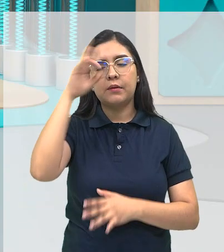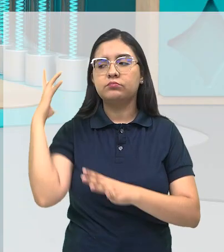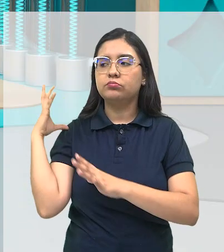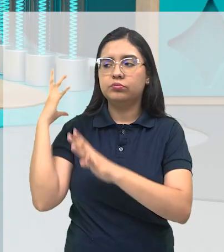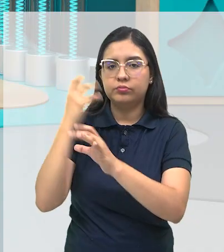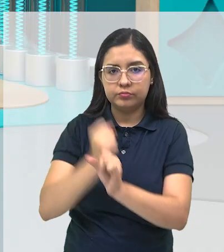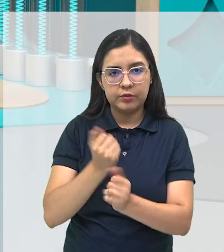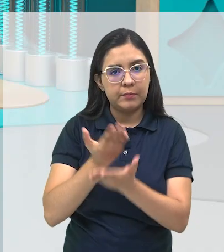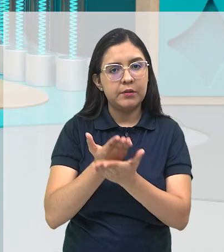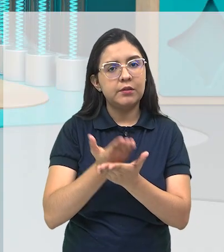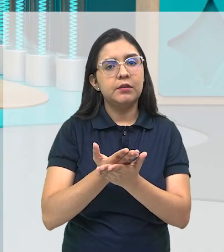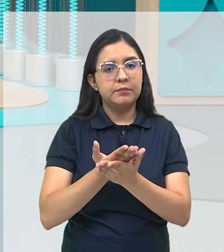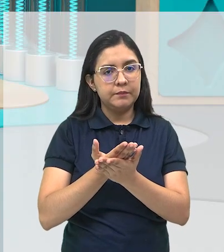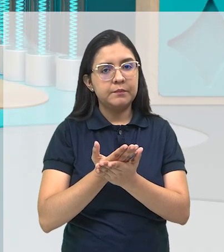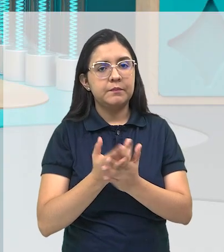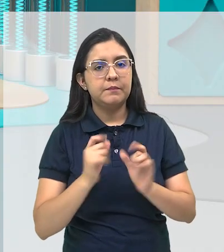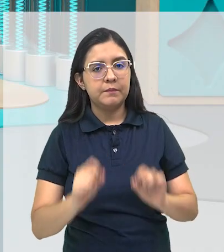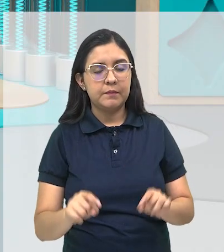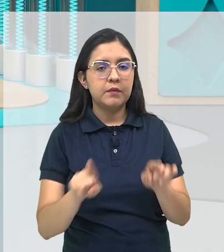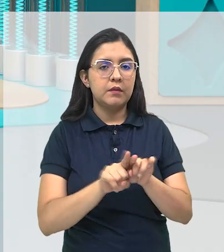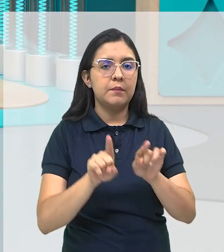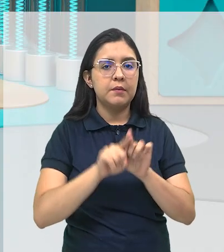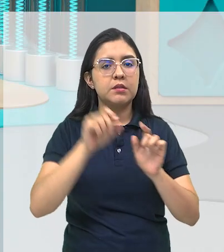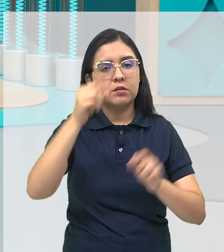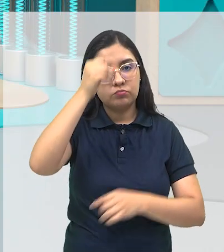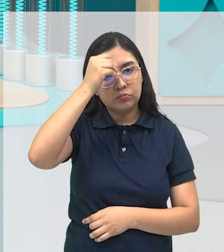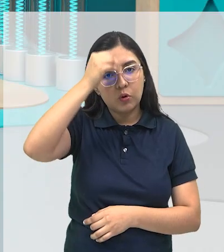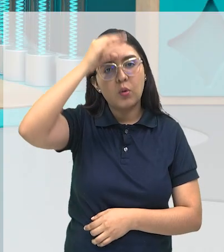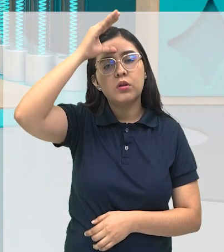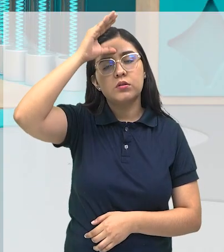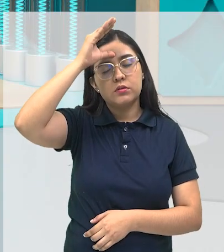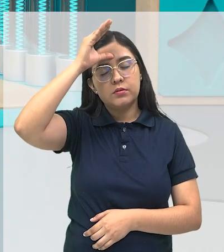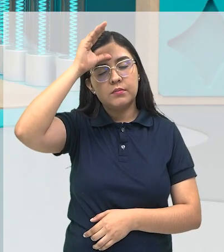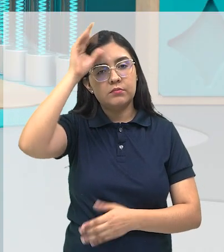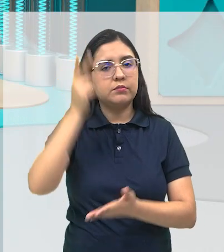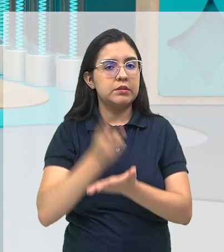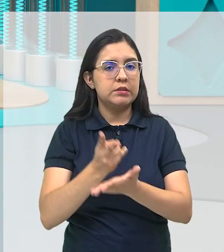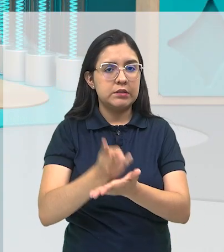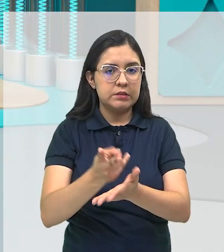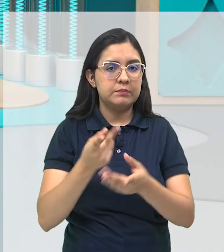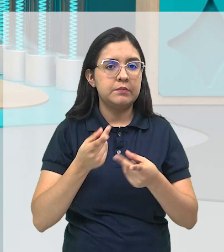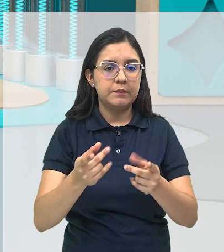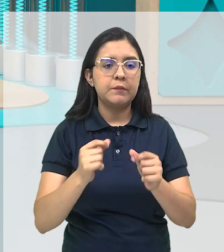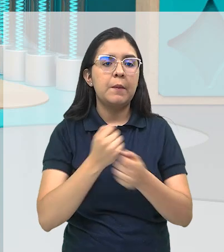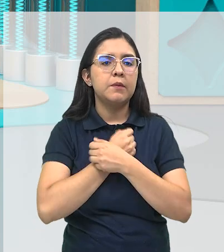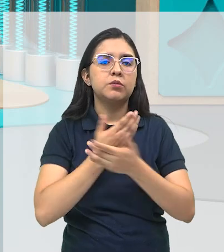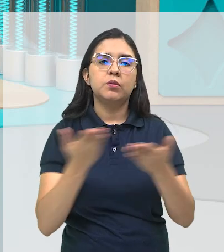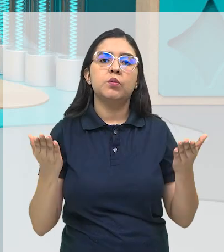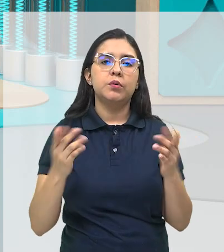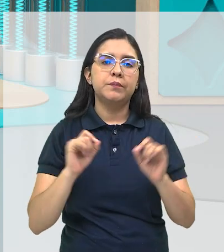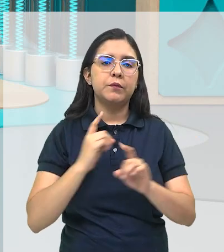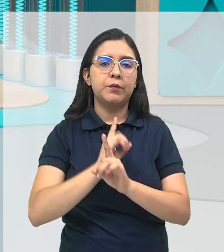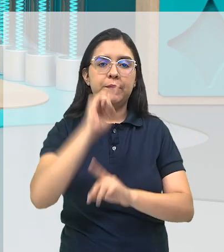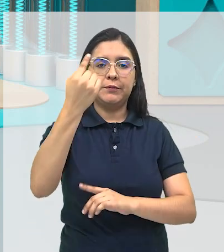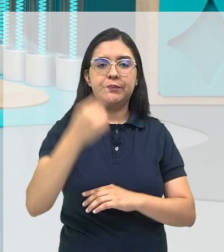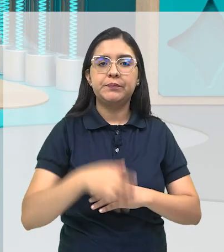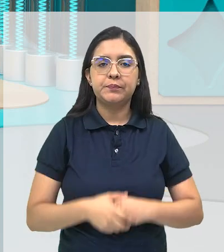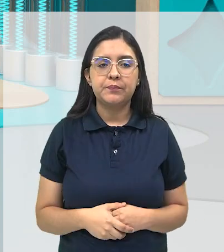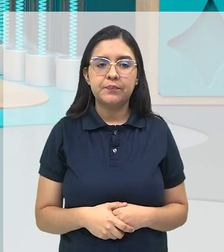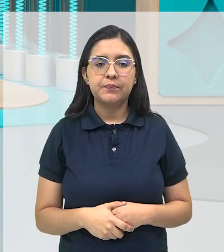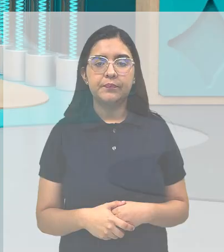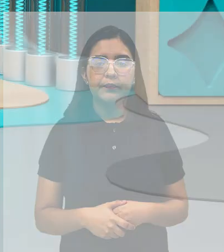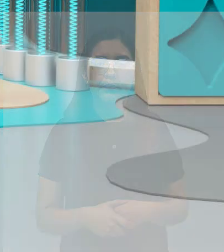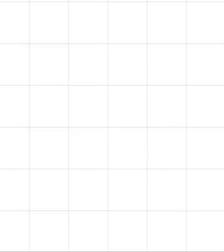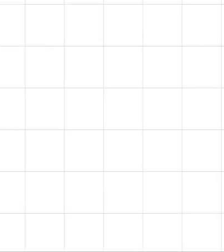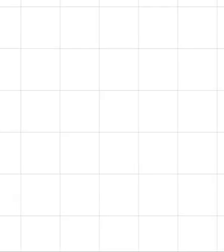que aprendemos ao longo dessa unidade, levem esse conhecimento para a vida. Deixo a todos um forte abraço e até a próxima.